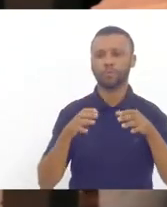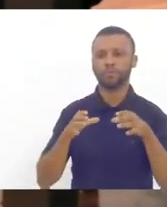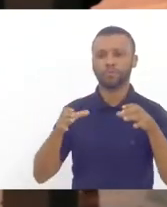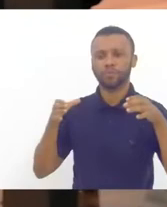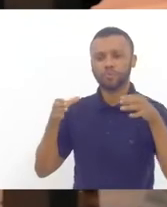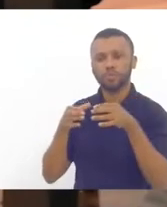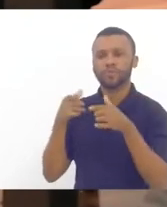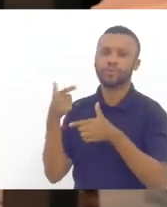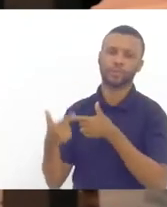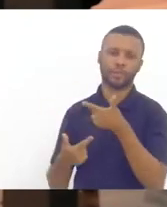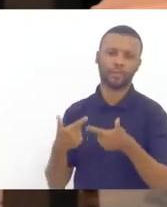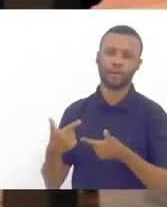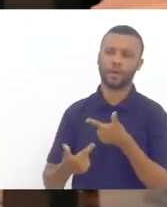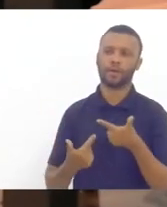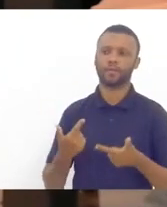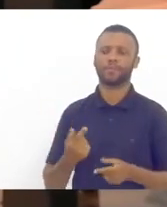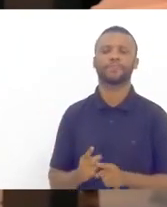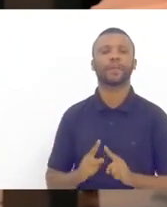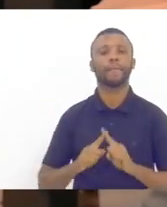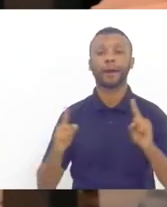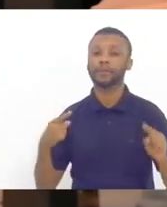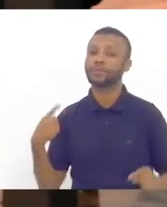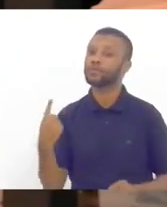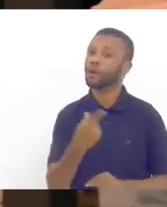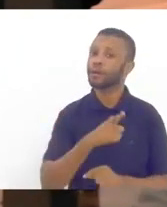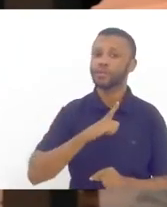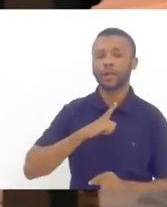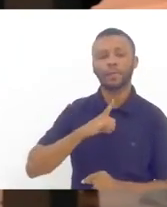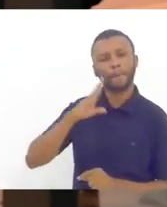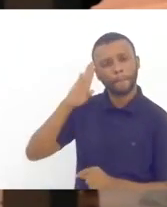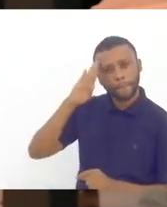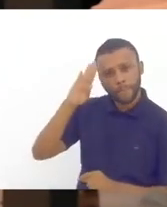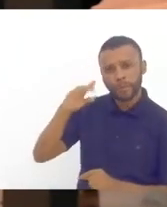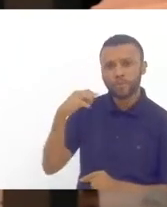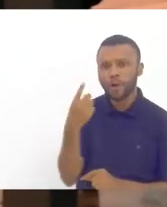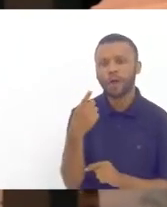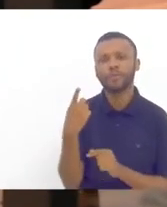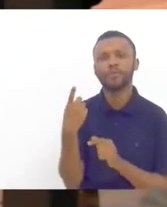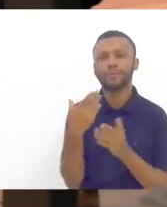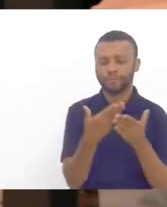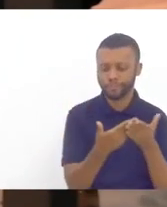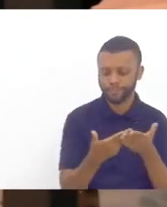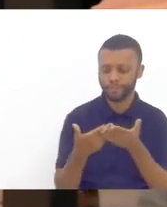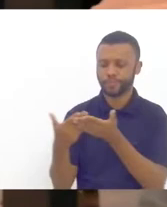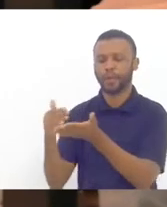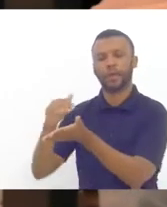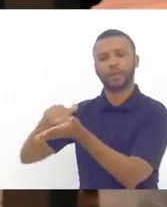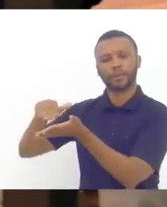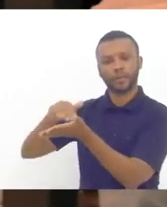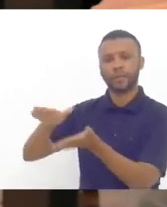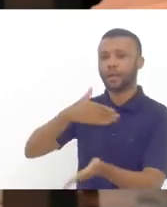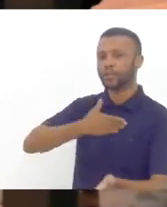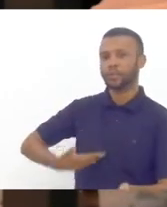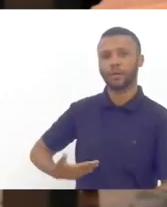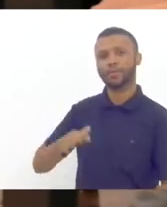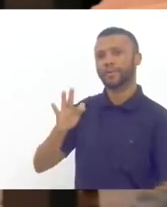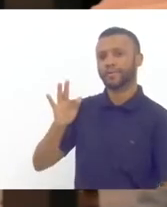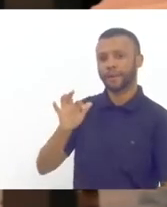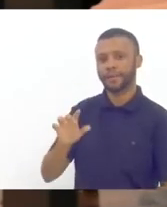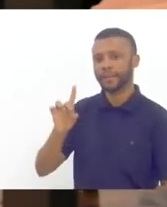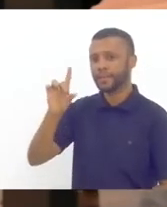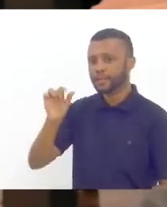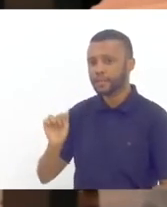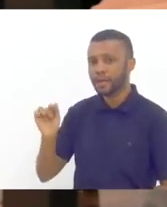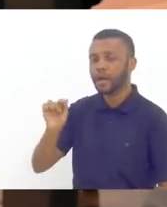trabalho. Mas nós temos, e nós, inclusive, encaminhamos à Secretaria Estadual de Fazenda a planilha com todas as